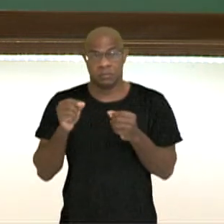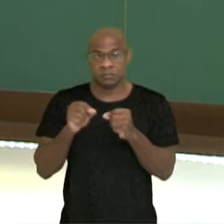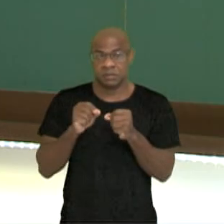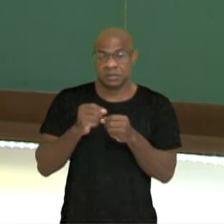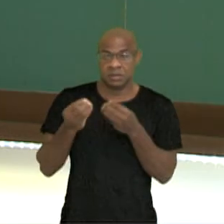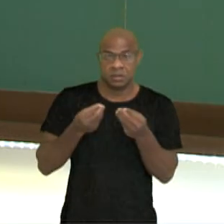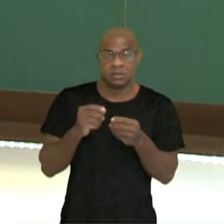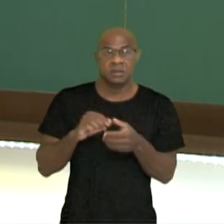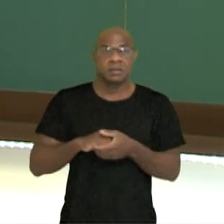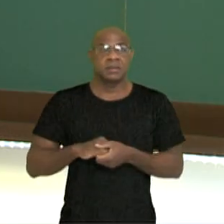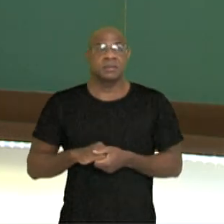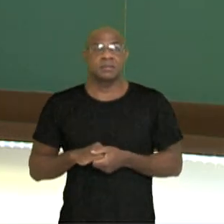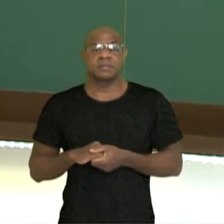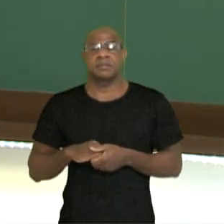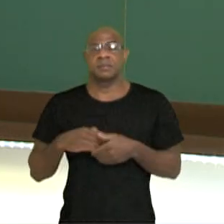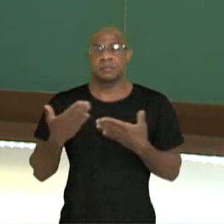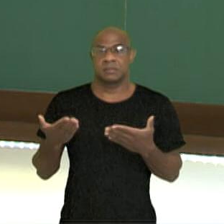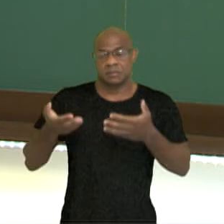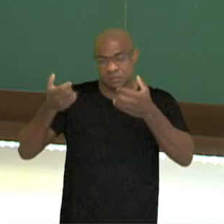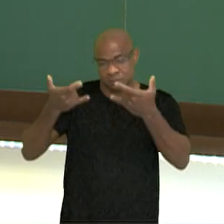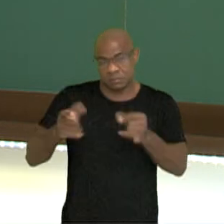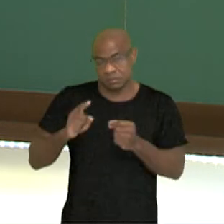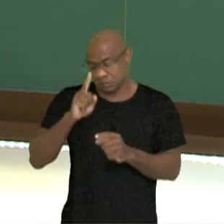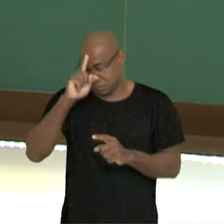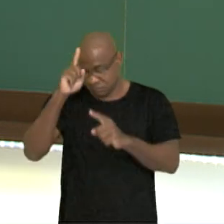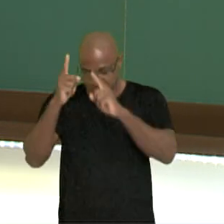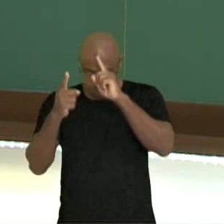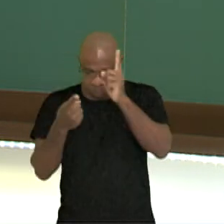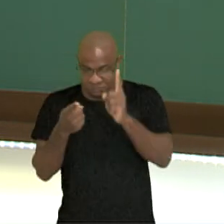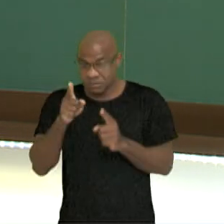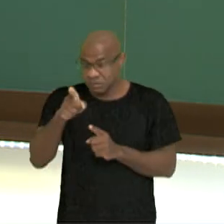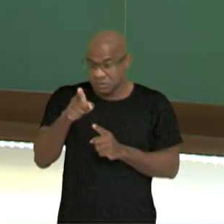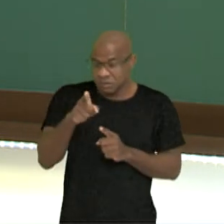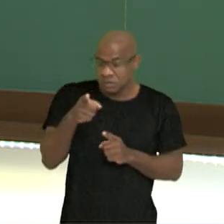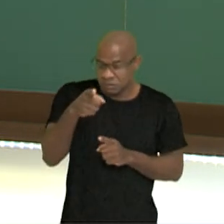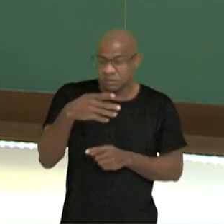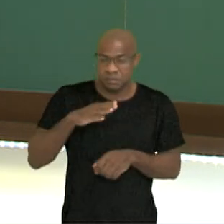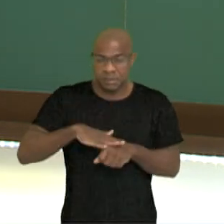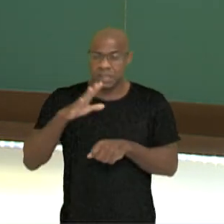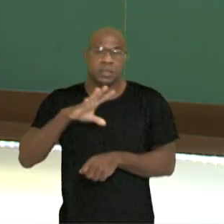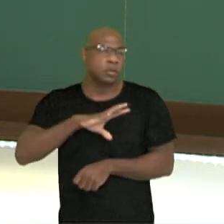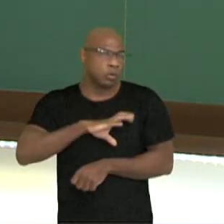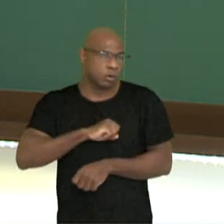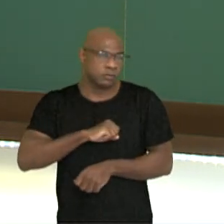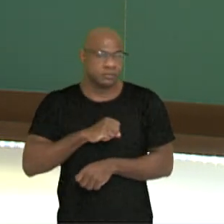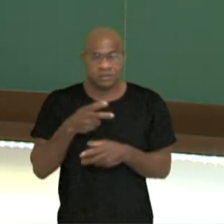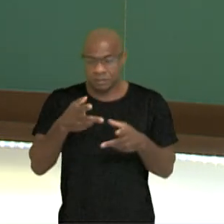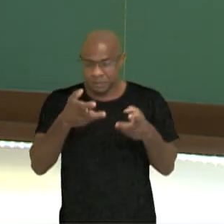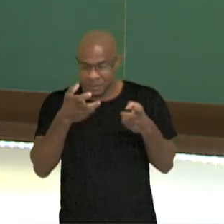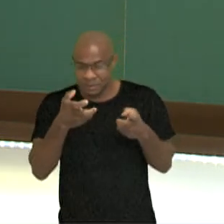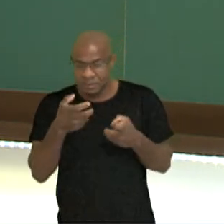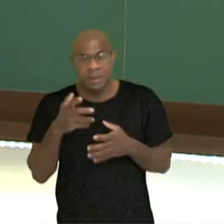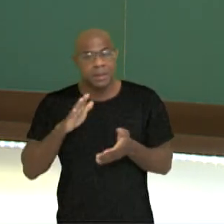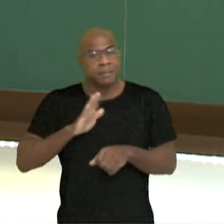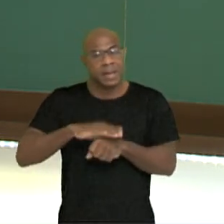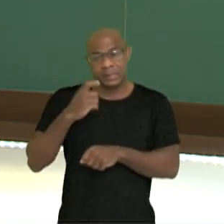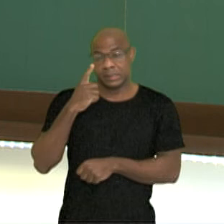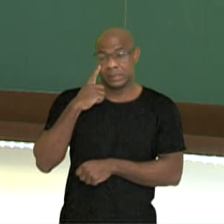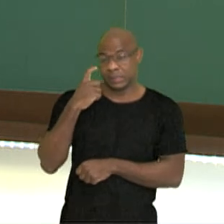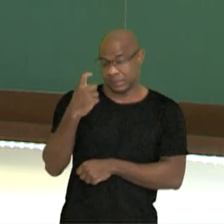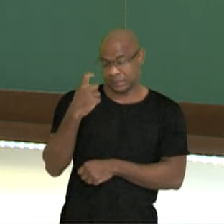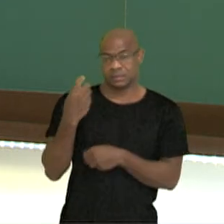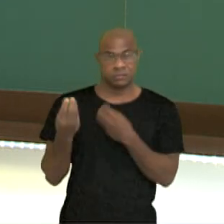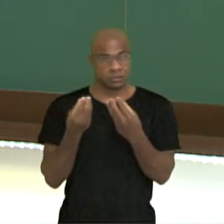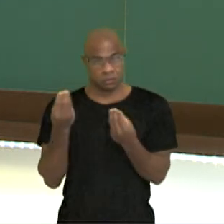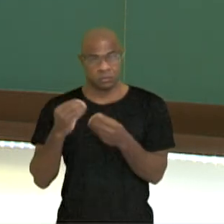era para você falar, né, sobre a invenção que você aprecia mais, que você acha que foi mais interessante, aqueles que,